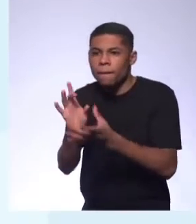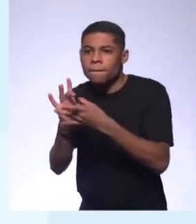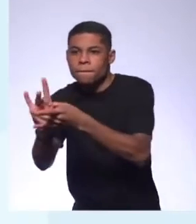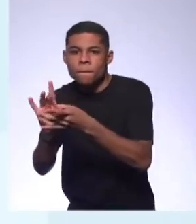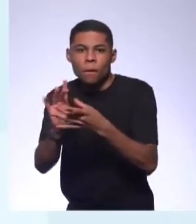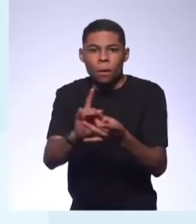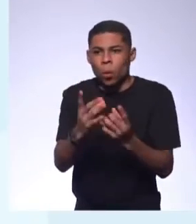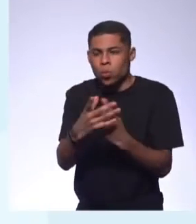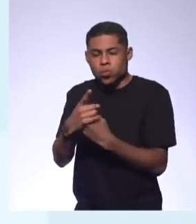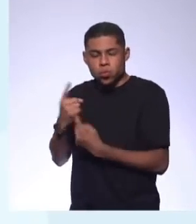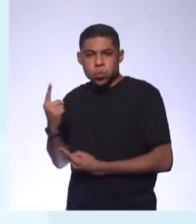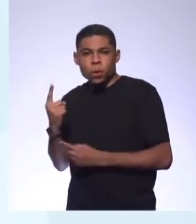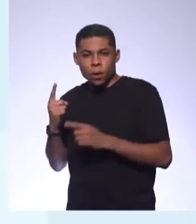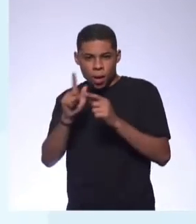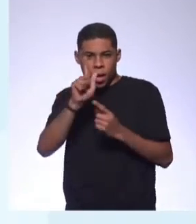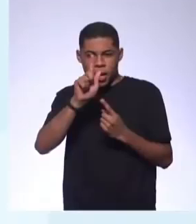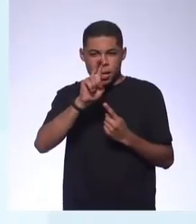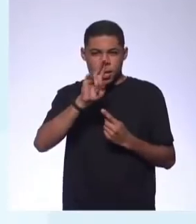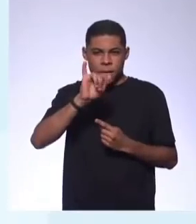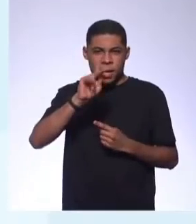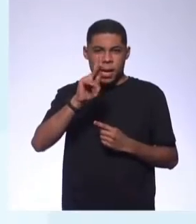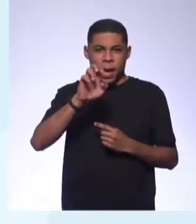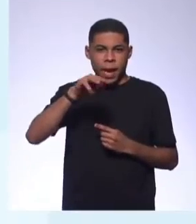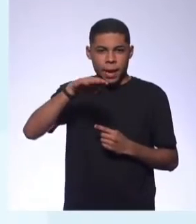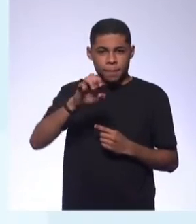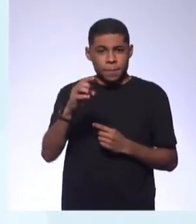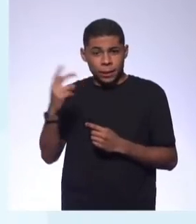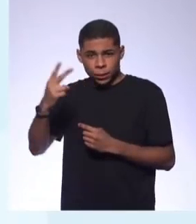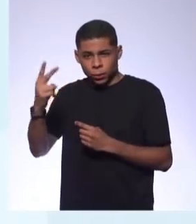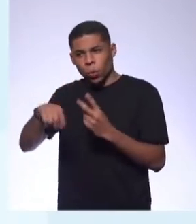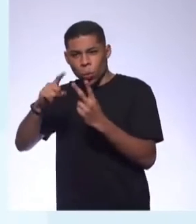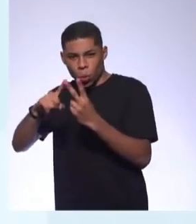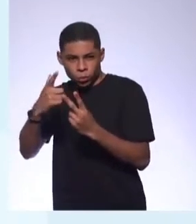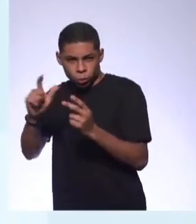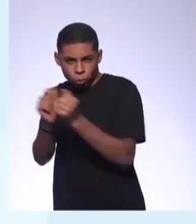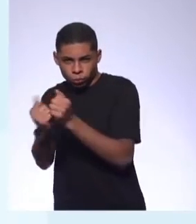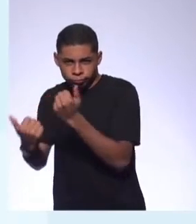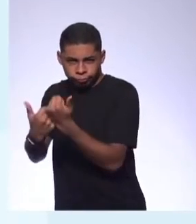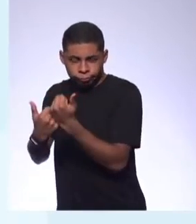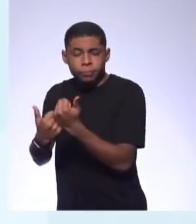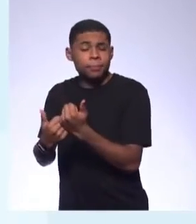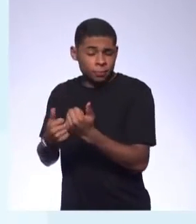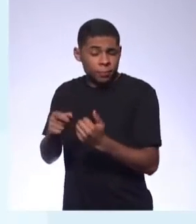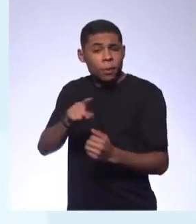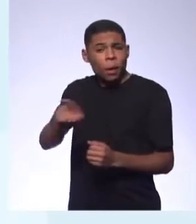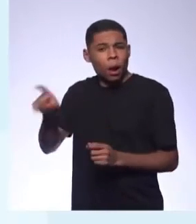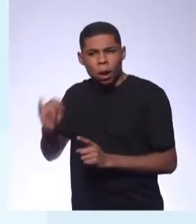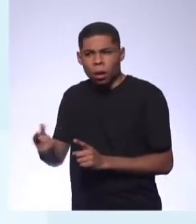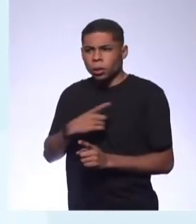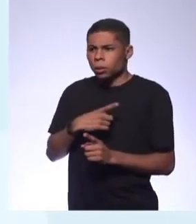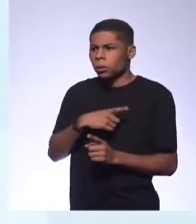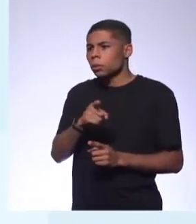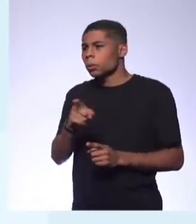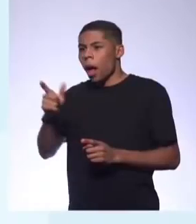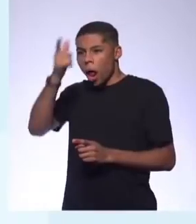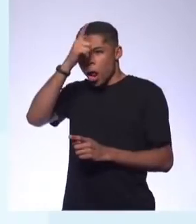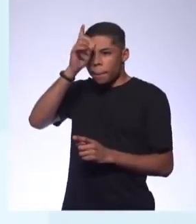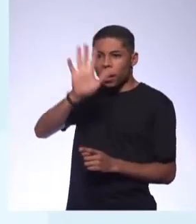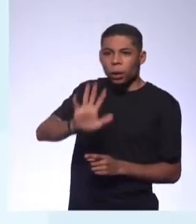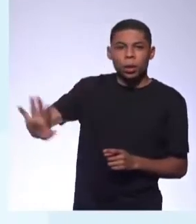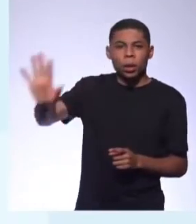com o Guilherme II e o Otto von Bismarck. E, claro, aproveitando de que havia muitas pessoas de língua alemã